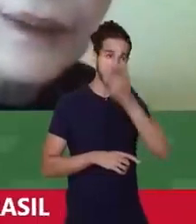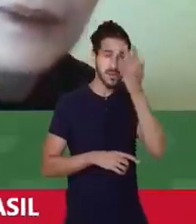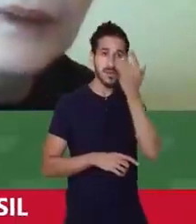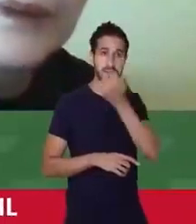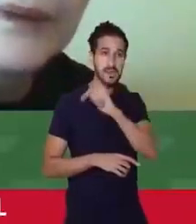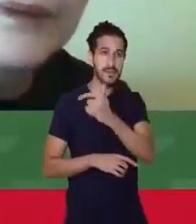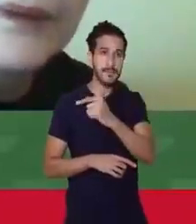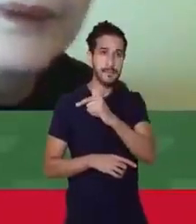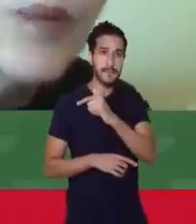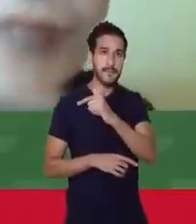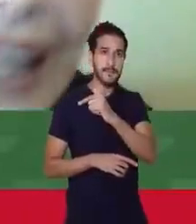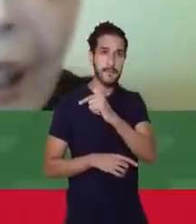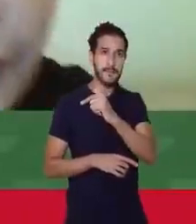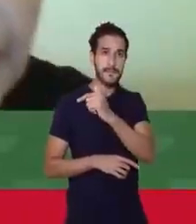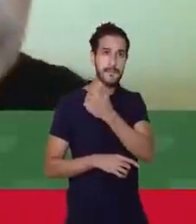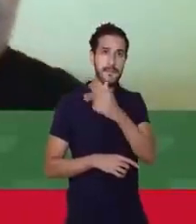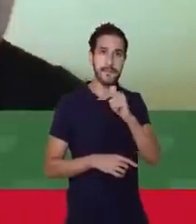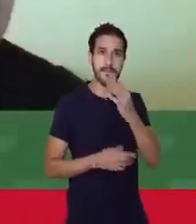não têm